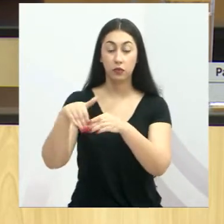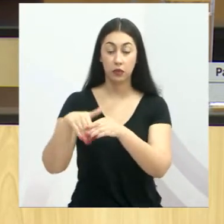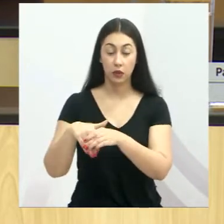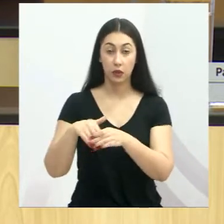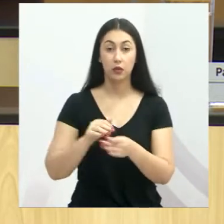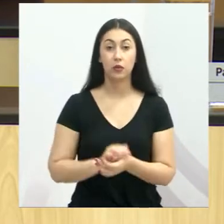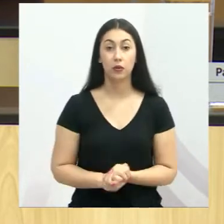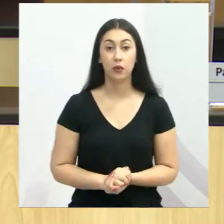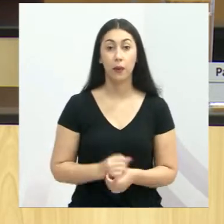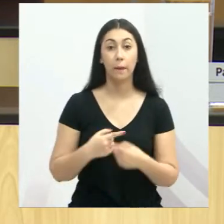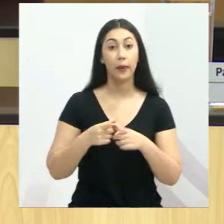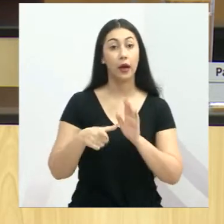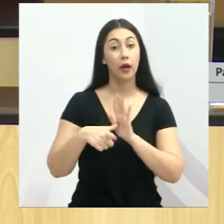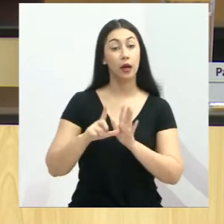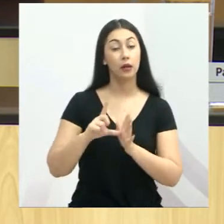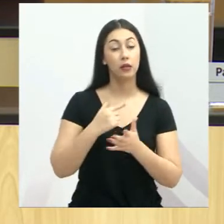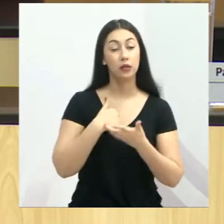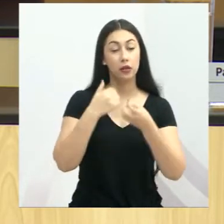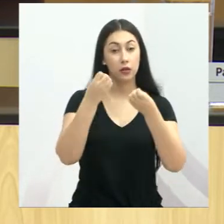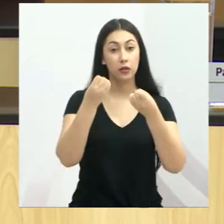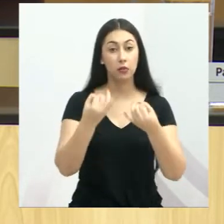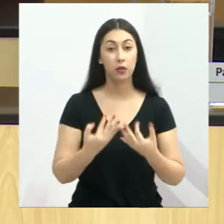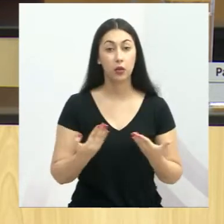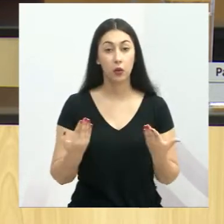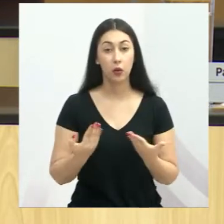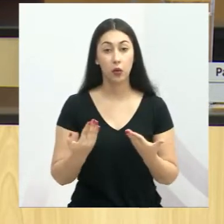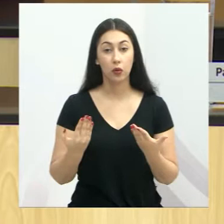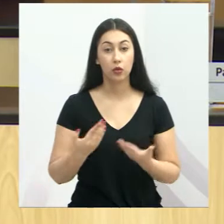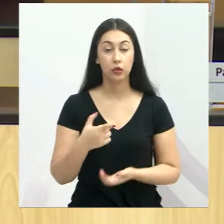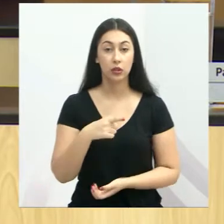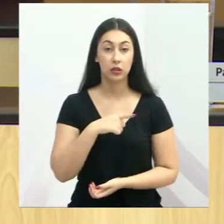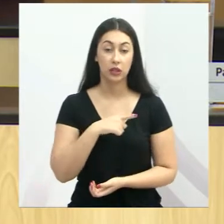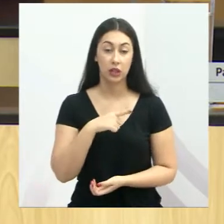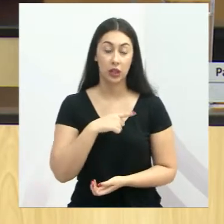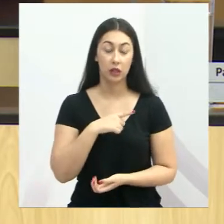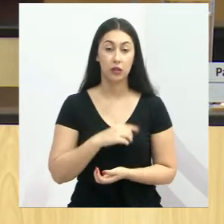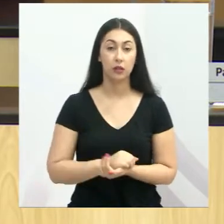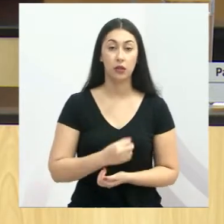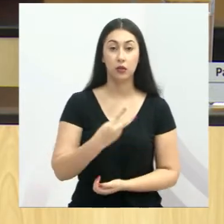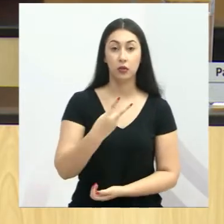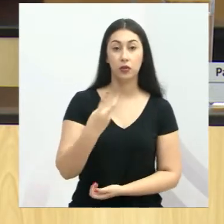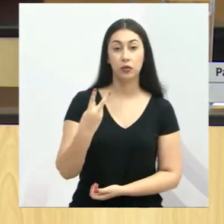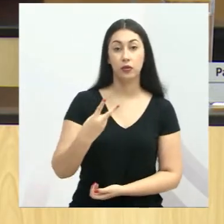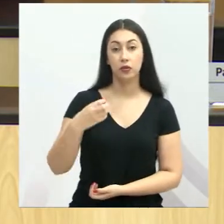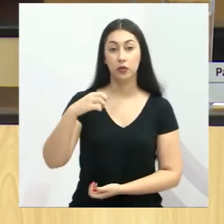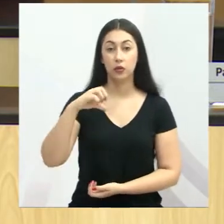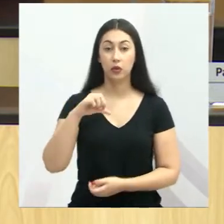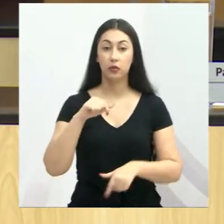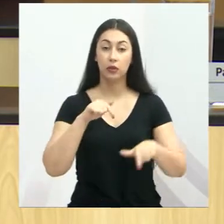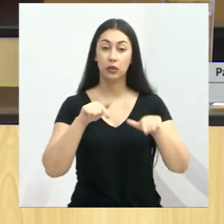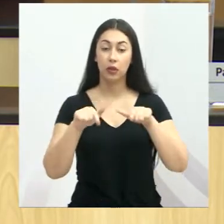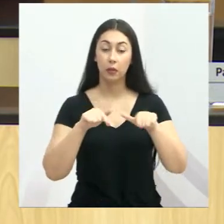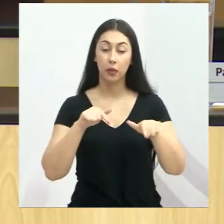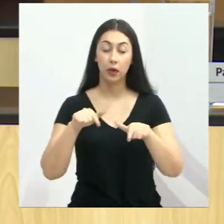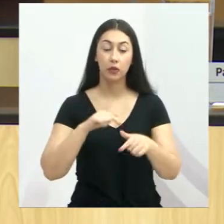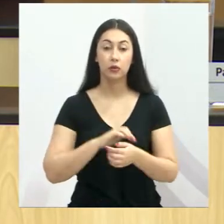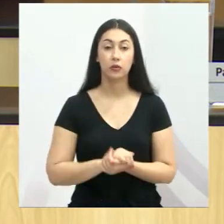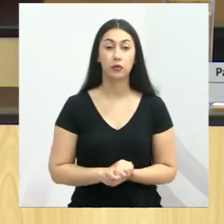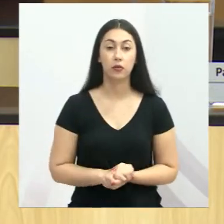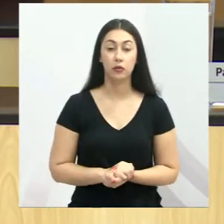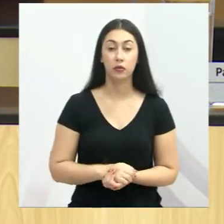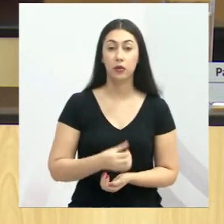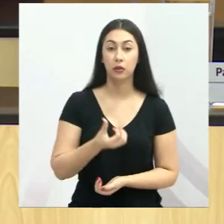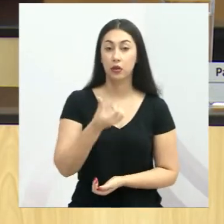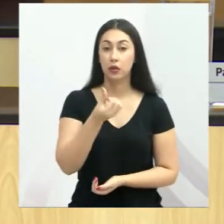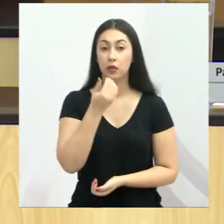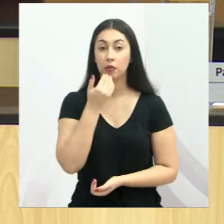vereadores. Antes, porém, informo que para a presente sessão foram protocolados 229 trabalhos, sendo